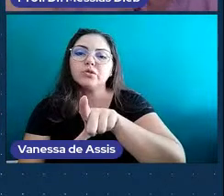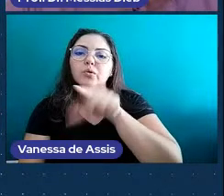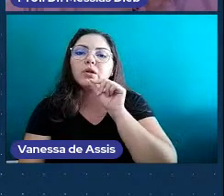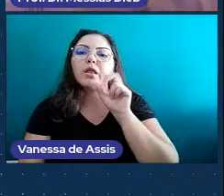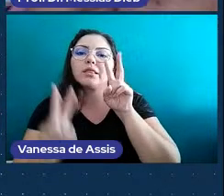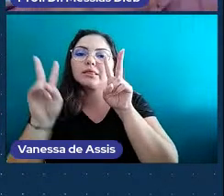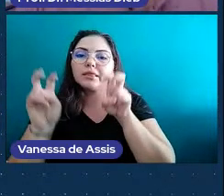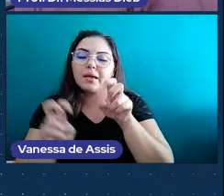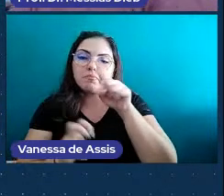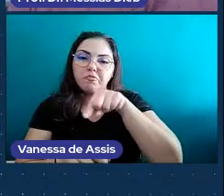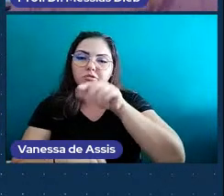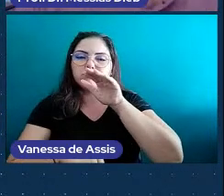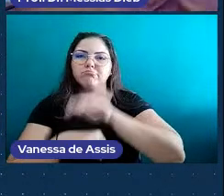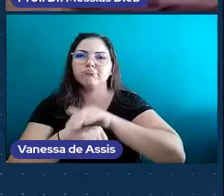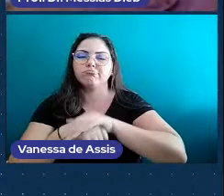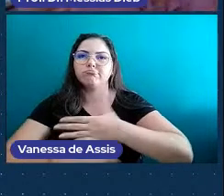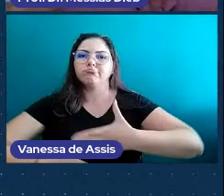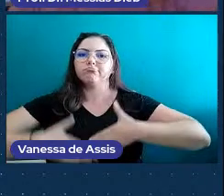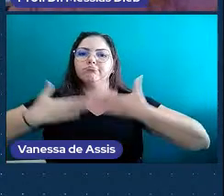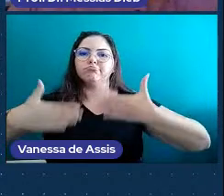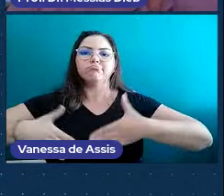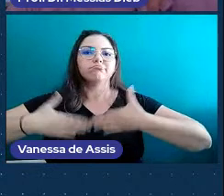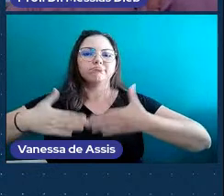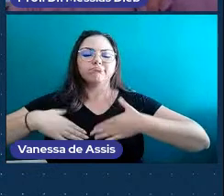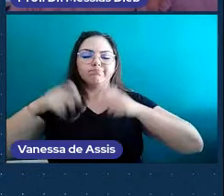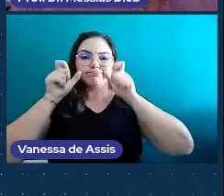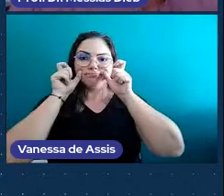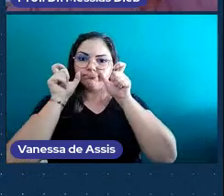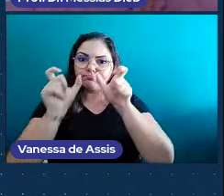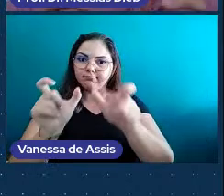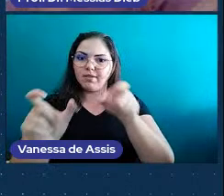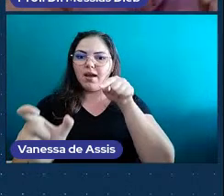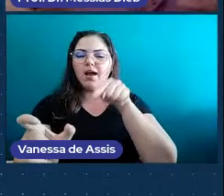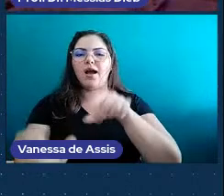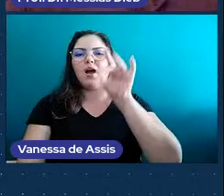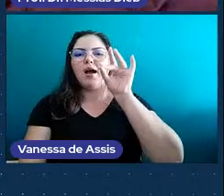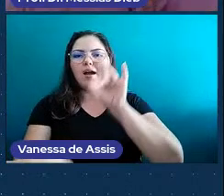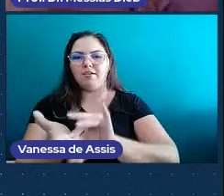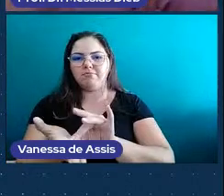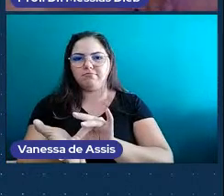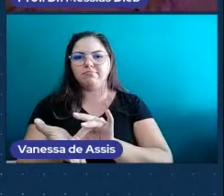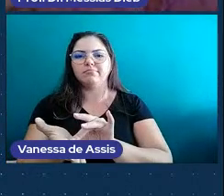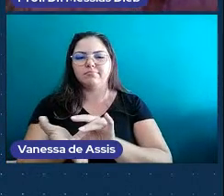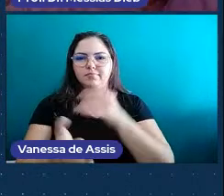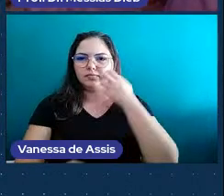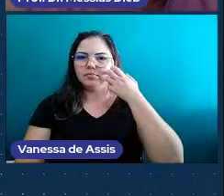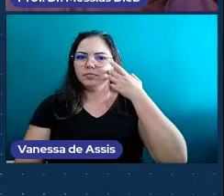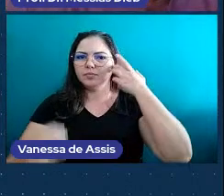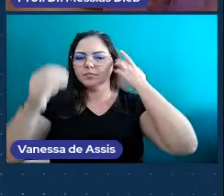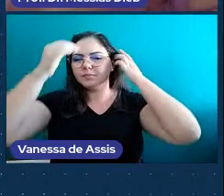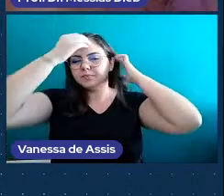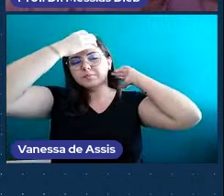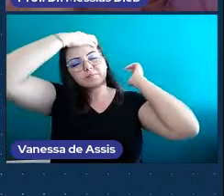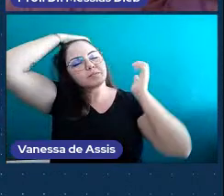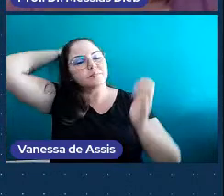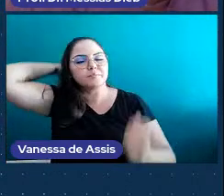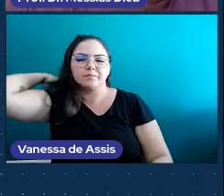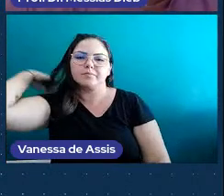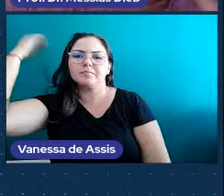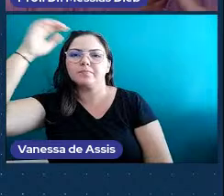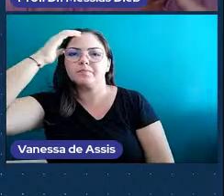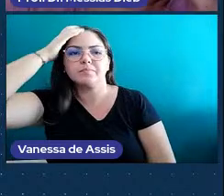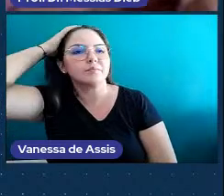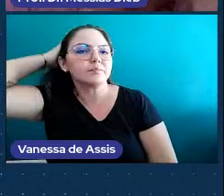que mobilize você, que você tenha certeza de que você vai, por mais dificuldade que tenha no desenvolvimento